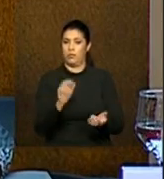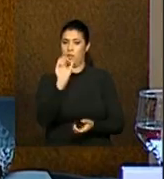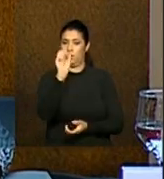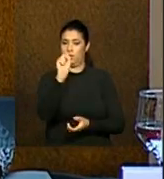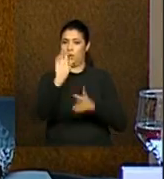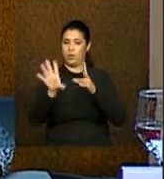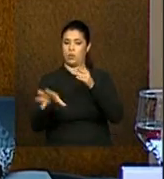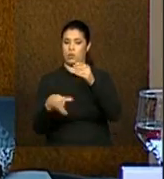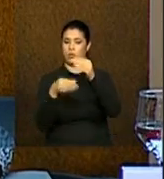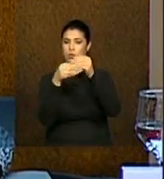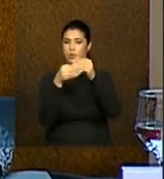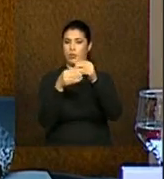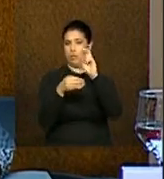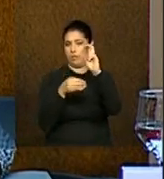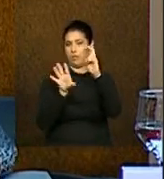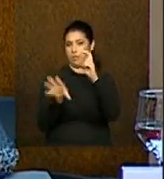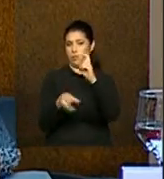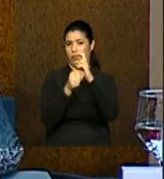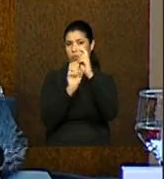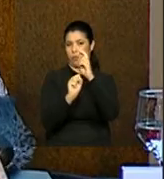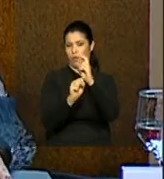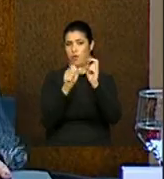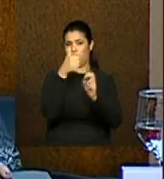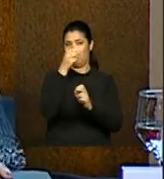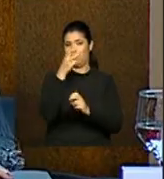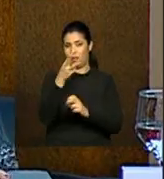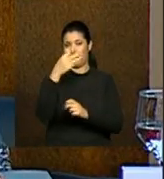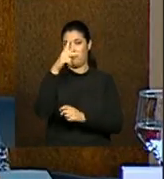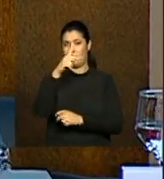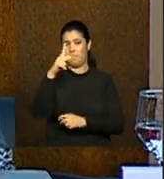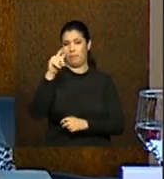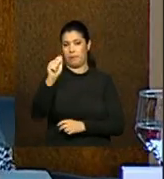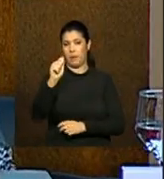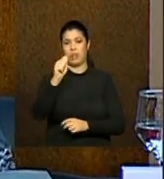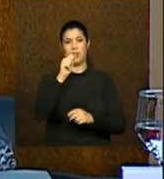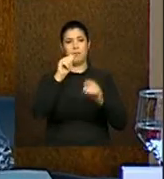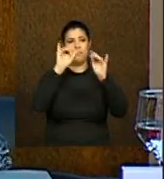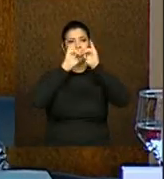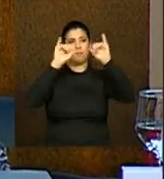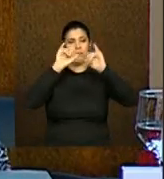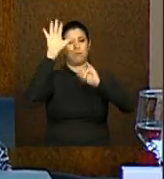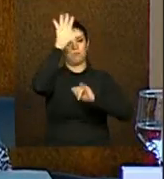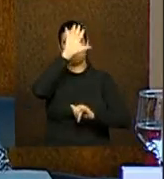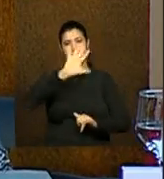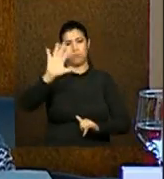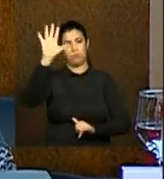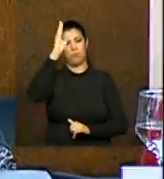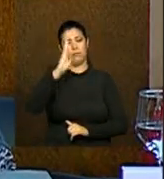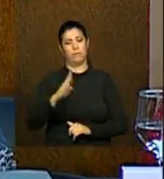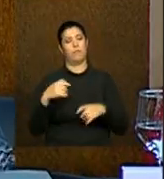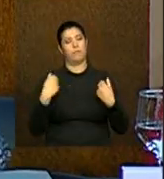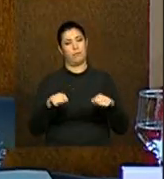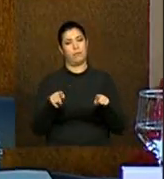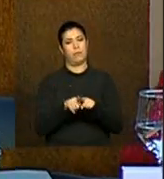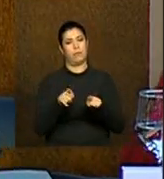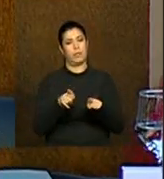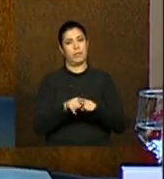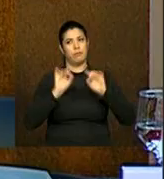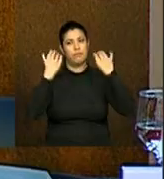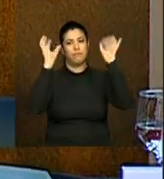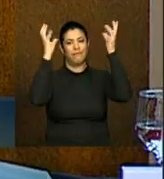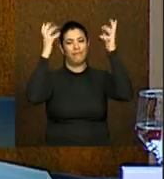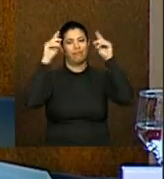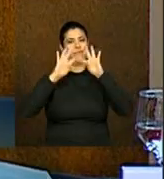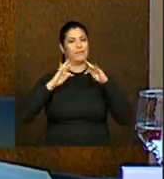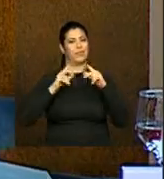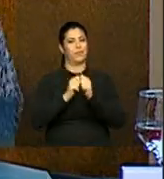que somam 13 eh PPAs territoriais, né, de consórcios por todo o país, também precisa ser bastante comemorado,